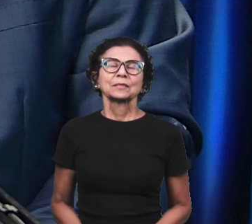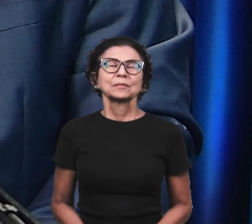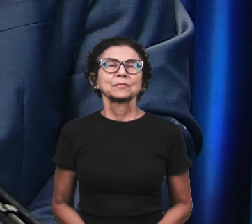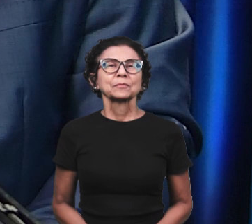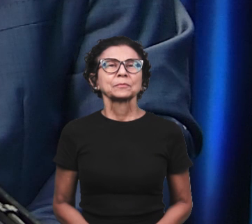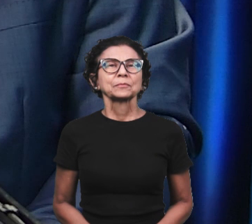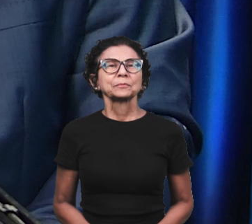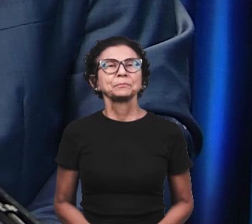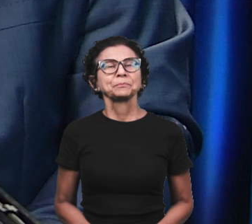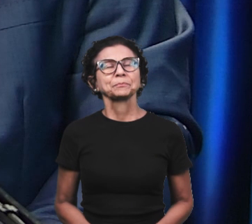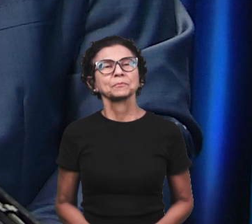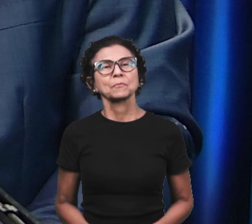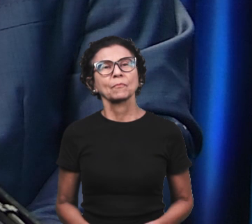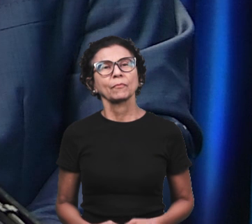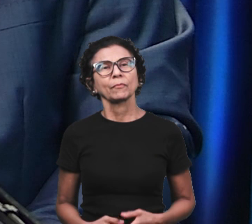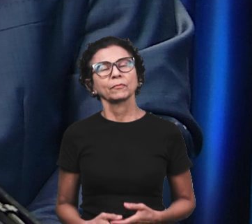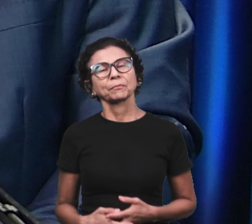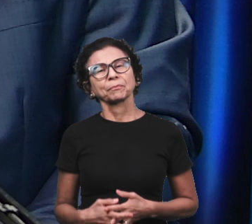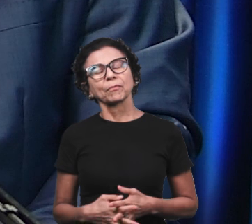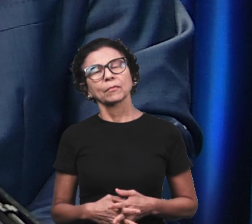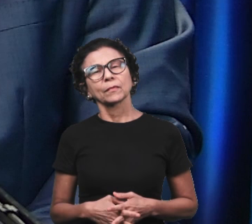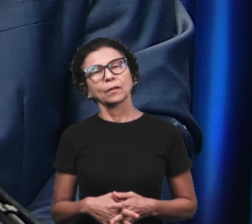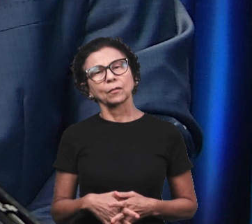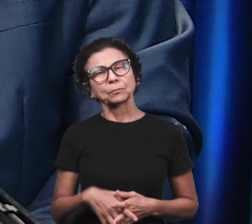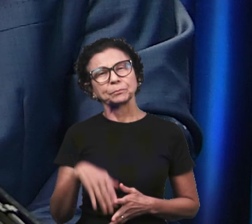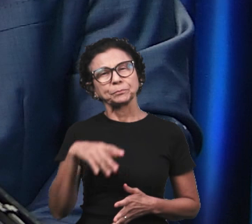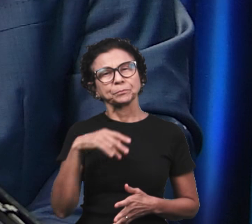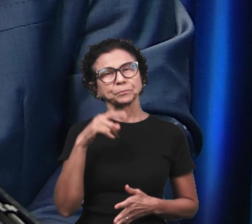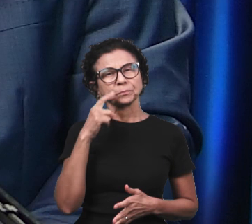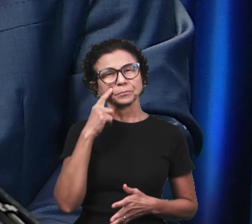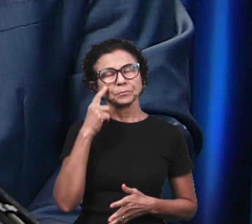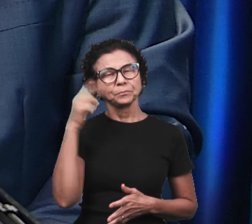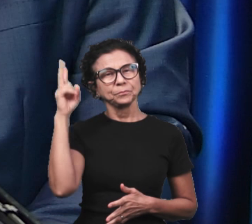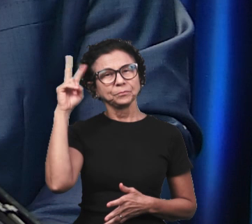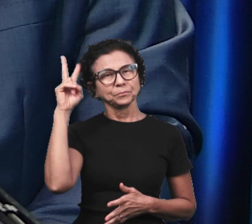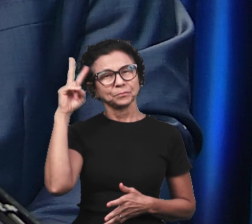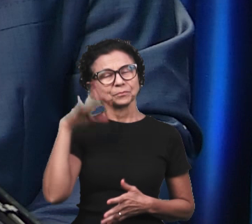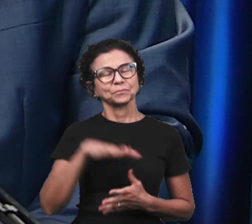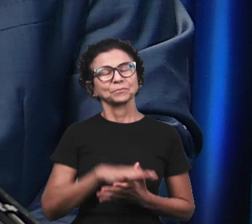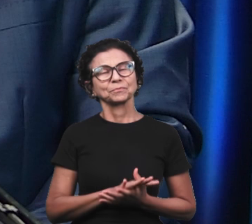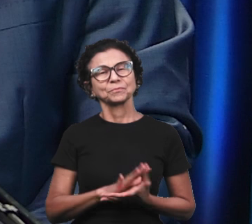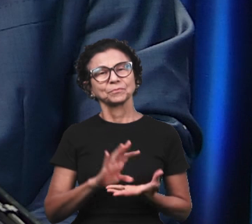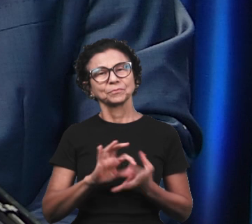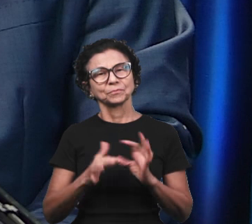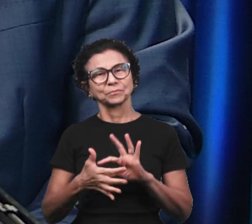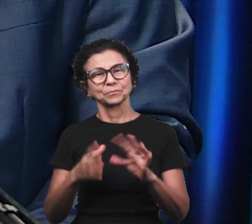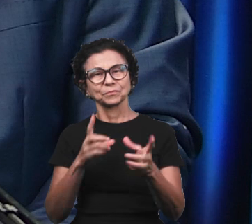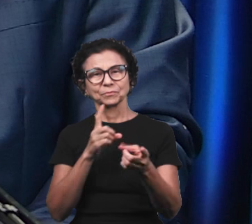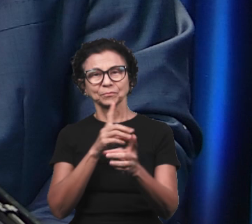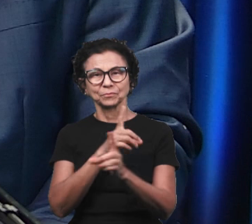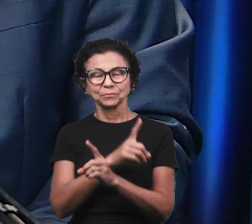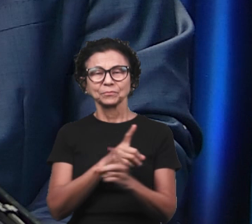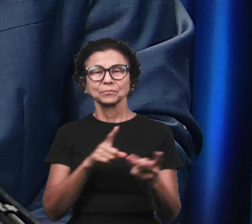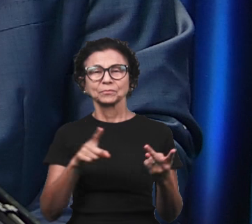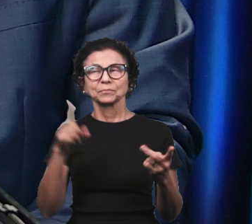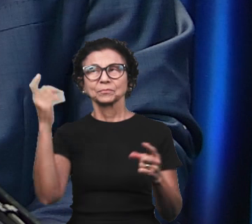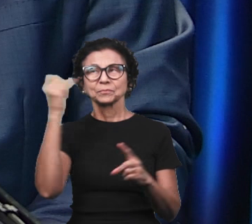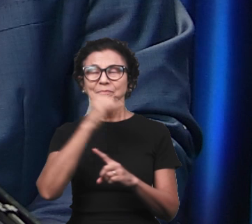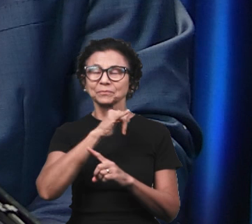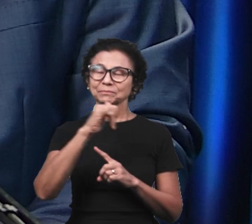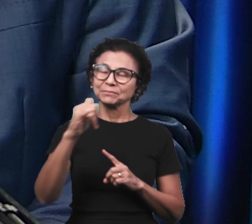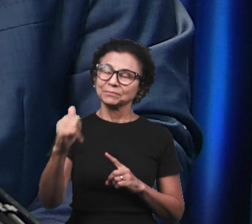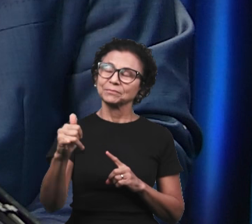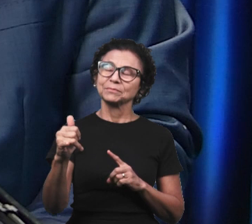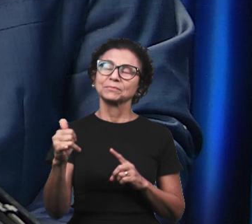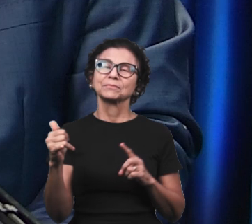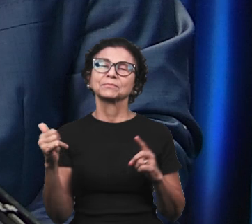vamos então aprender um pouco da história, do contexto doutrinário, do contexto profético,